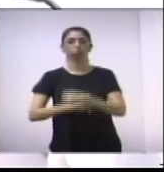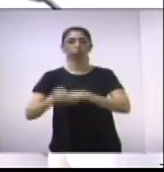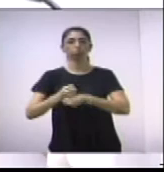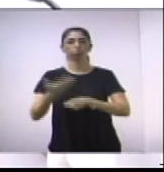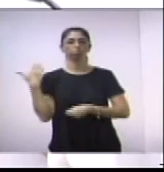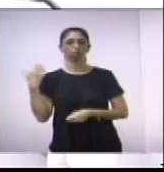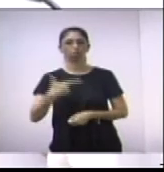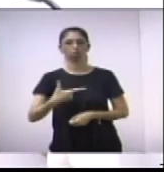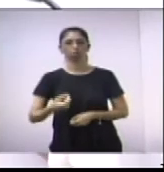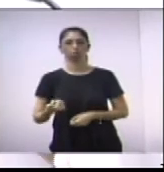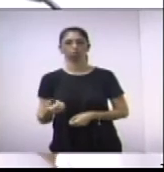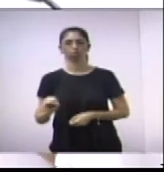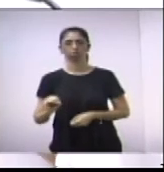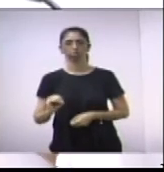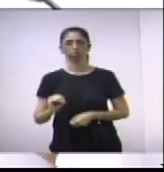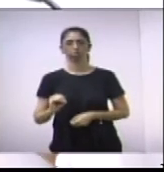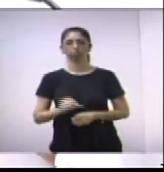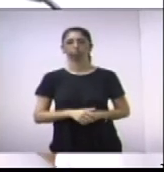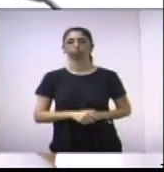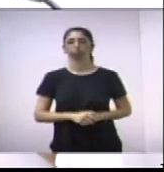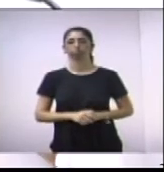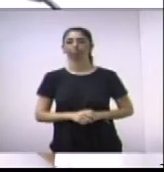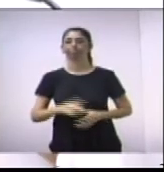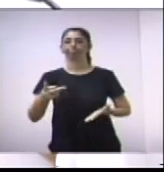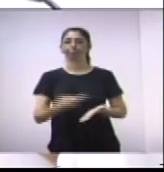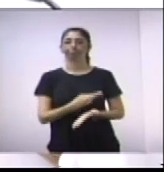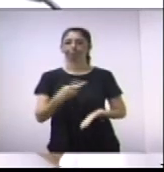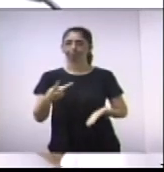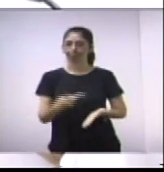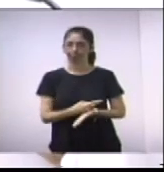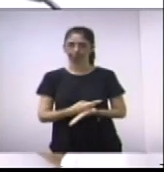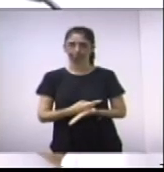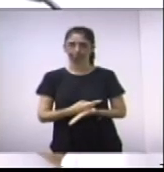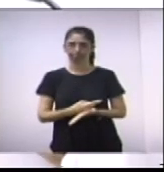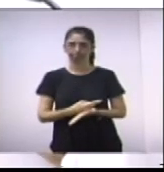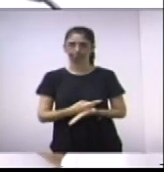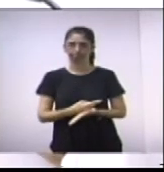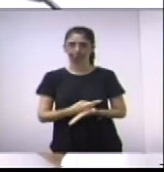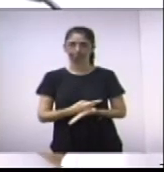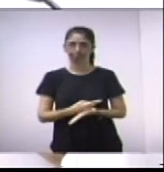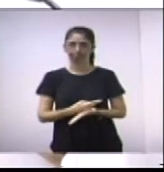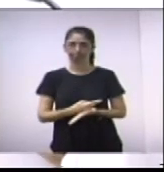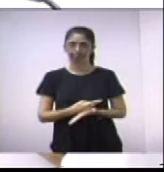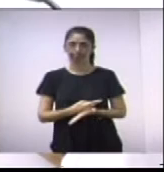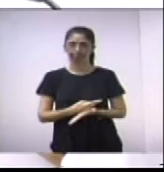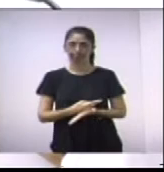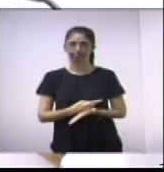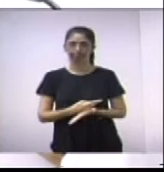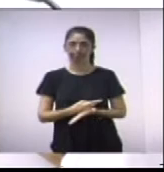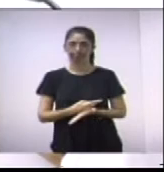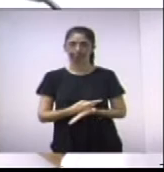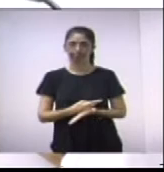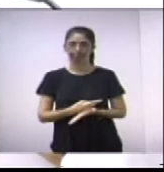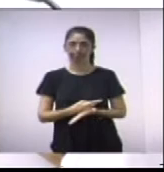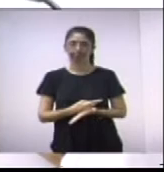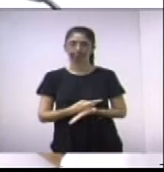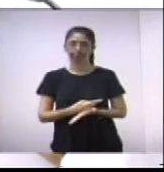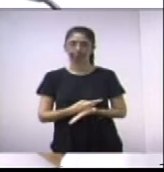2010 desfile de escola de samba e que, erroneamente, foram intitulados como show